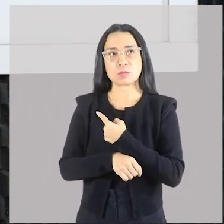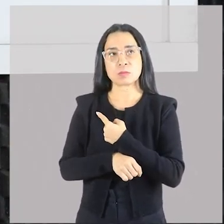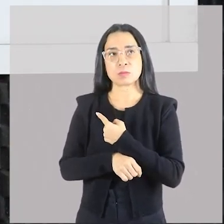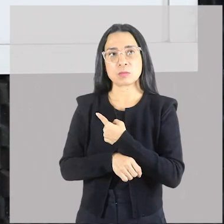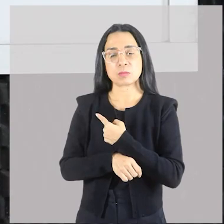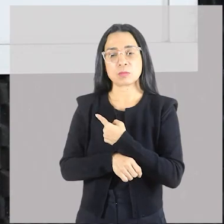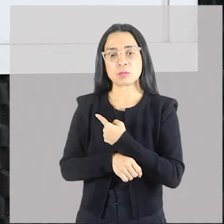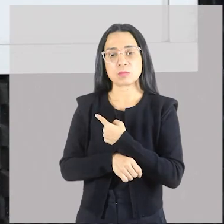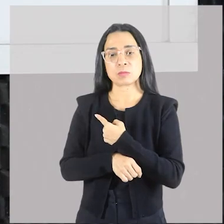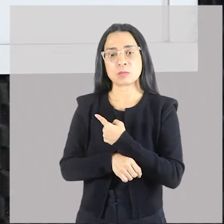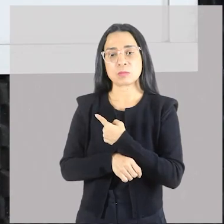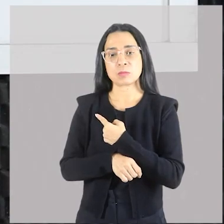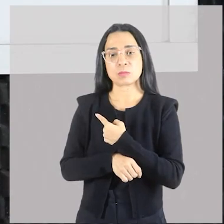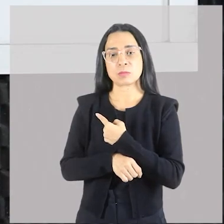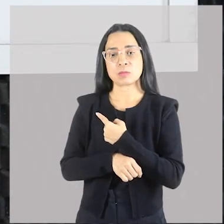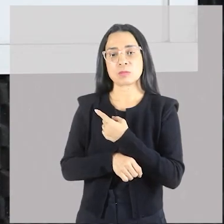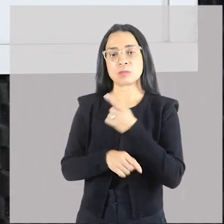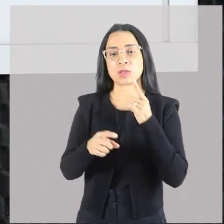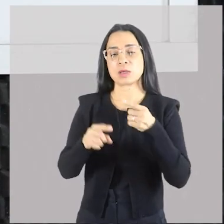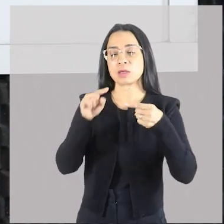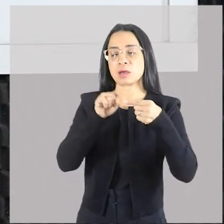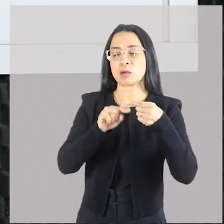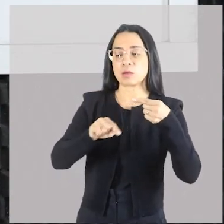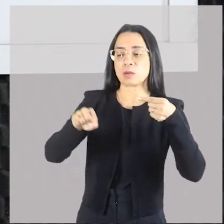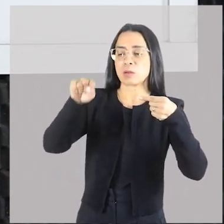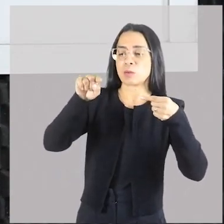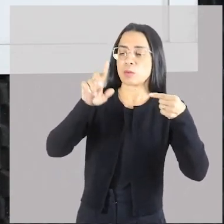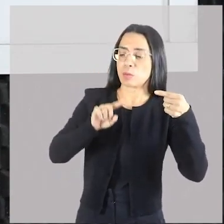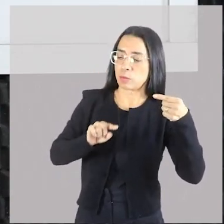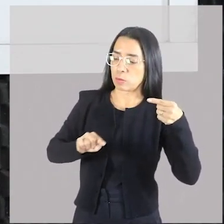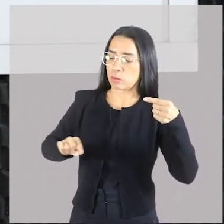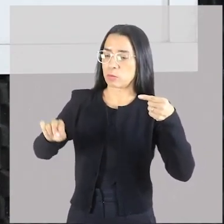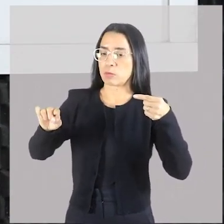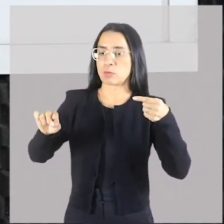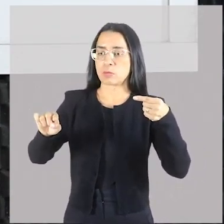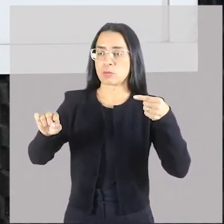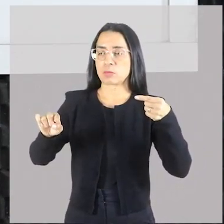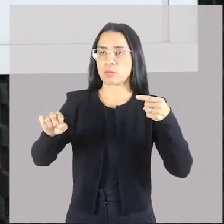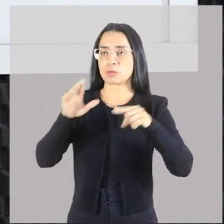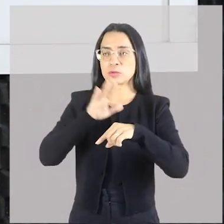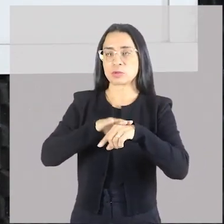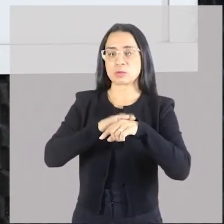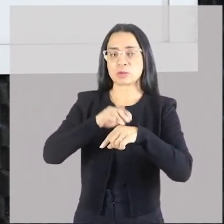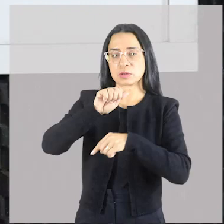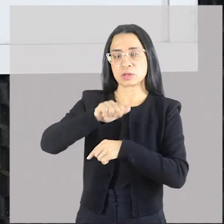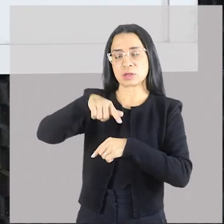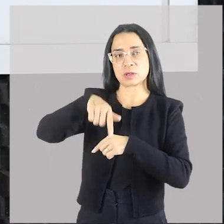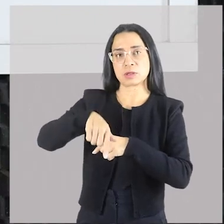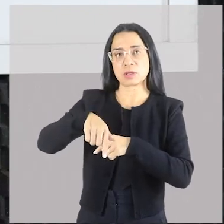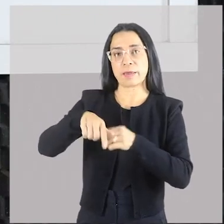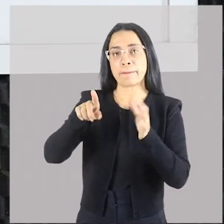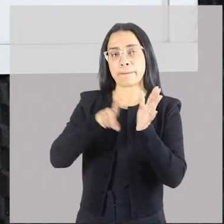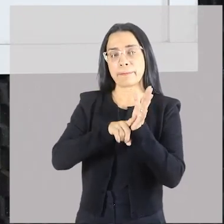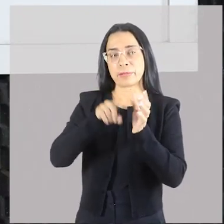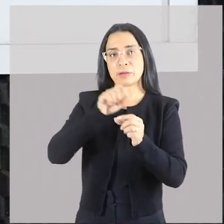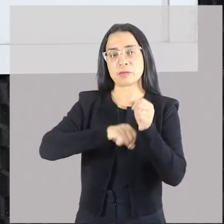igual à área do quadrado, vou chamar de AQ, área do quadrado, menos a área do